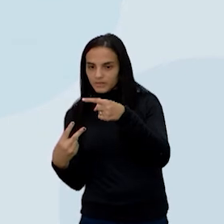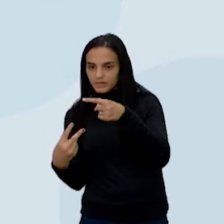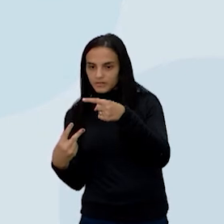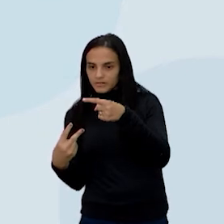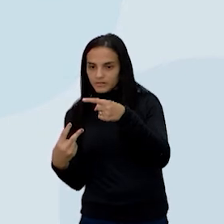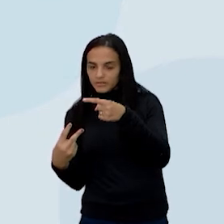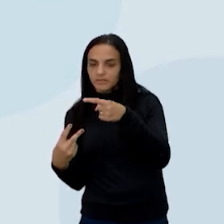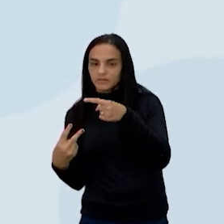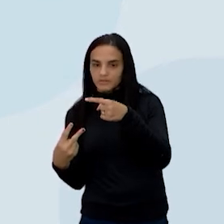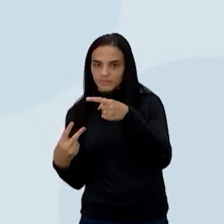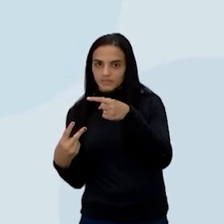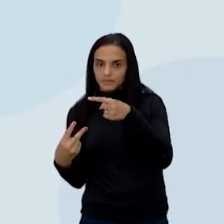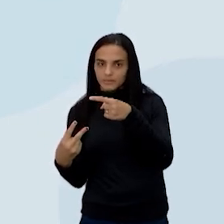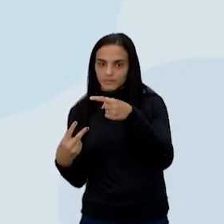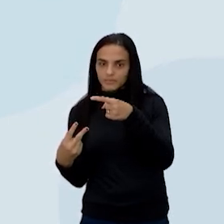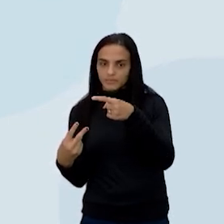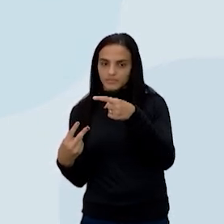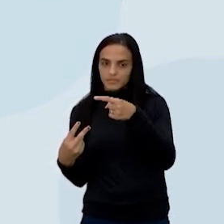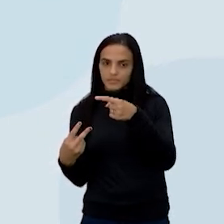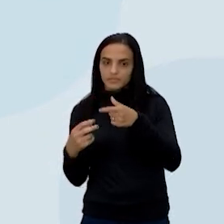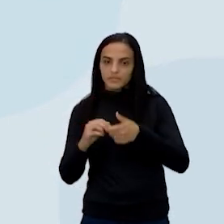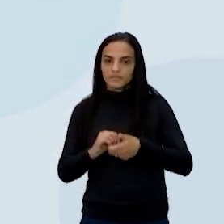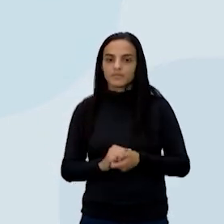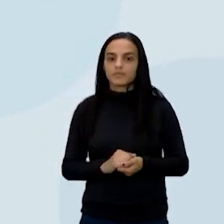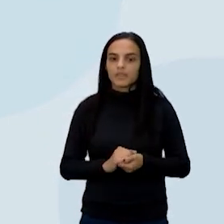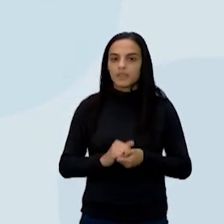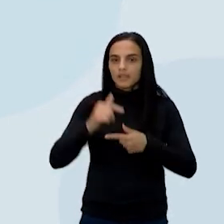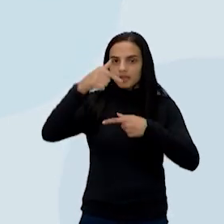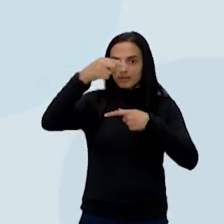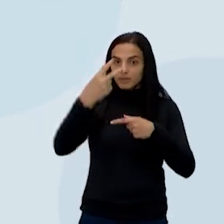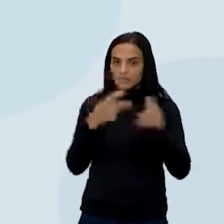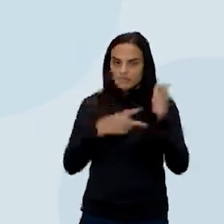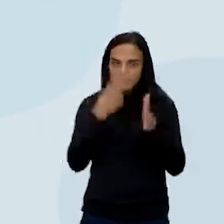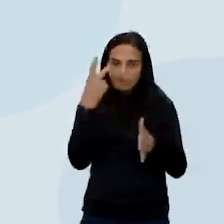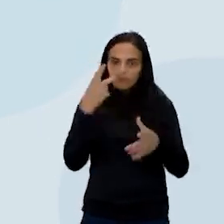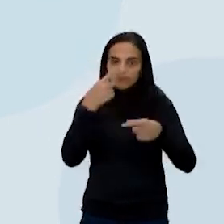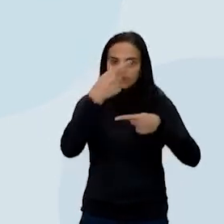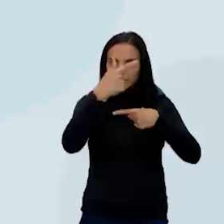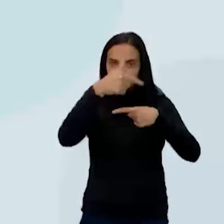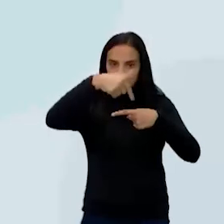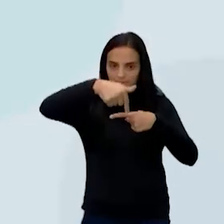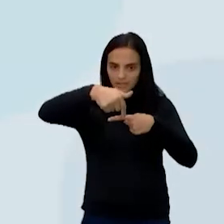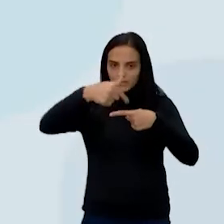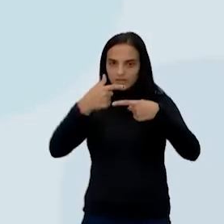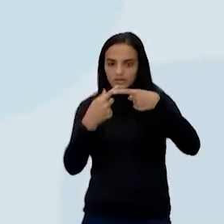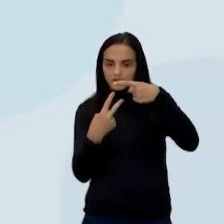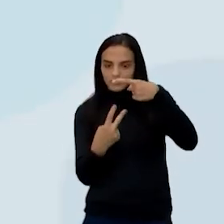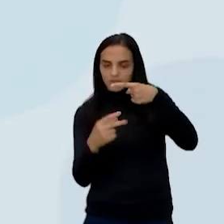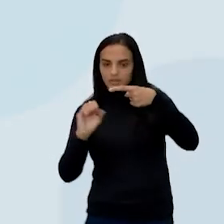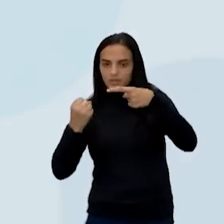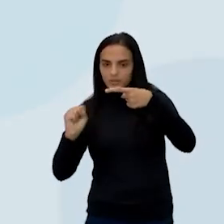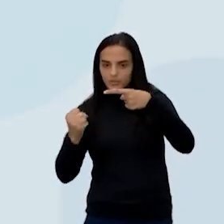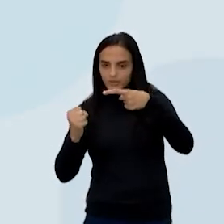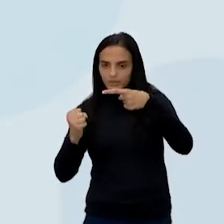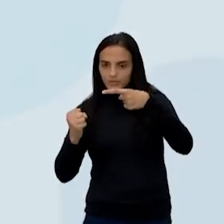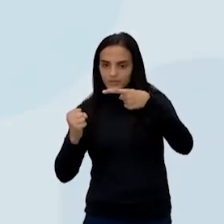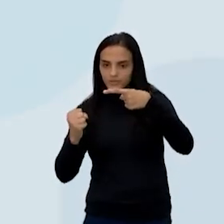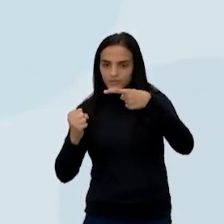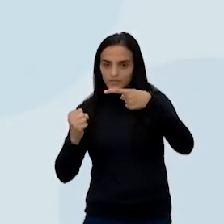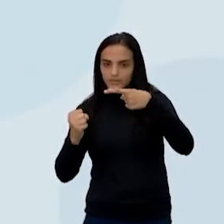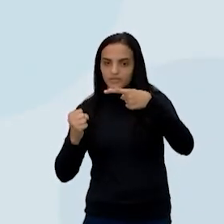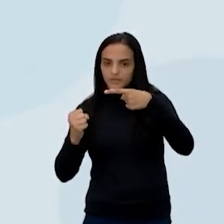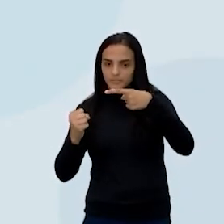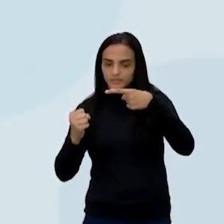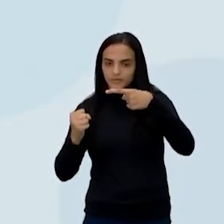2, né? O segundo, 7 sobre 28, 7/28avos, ou 7